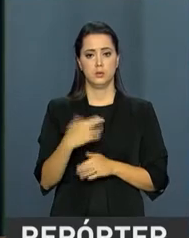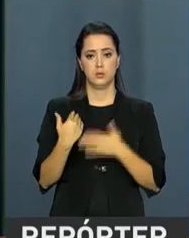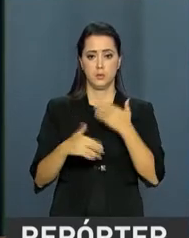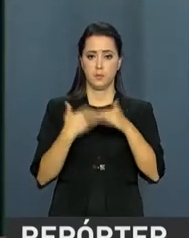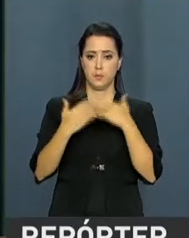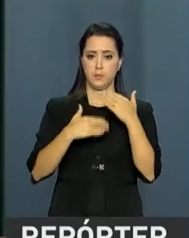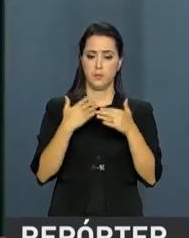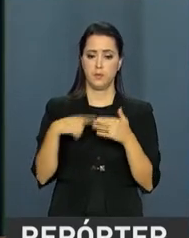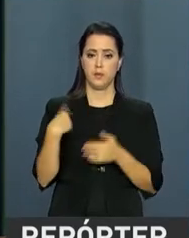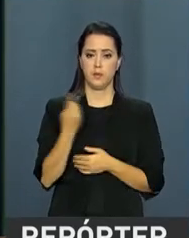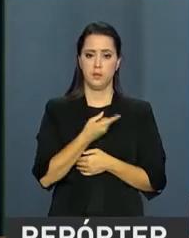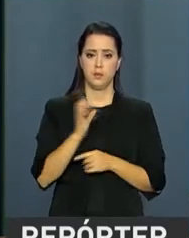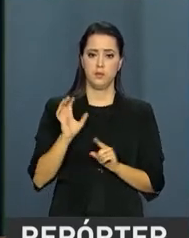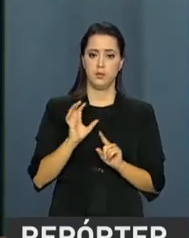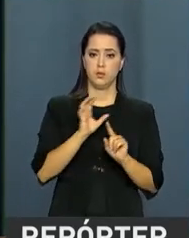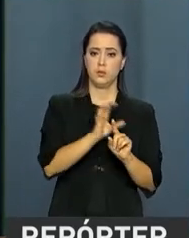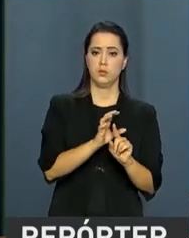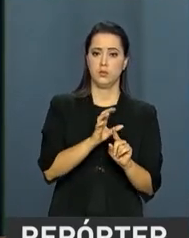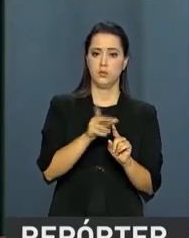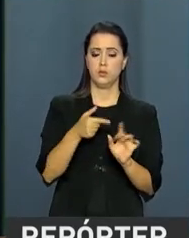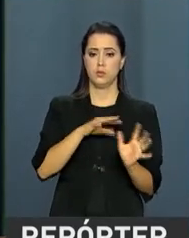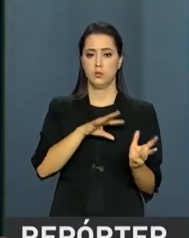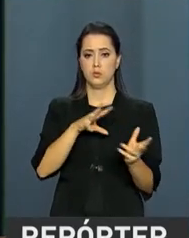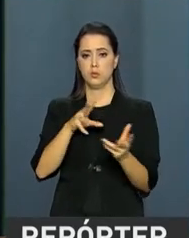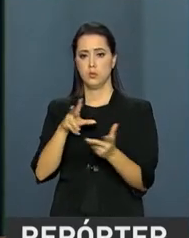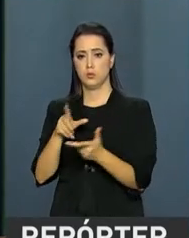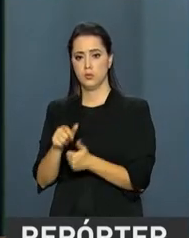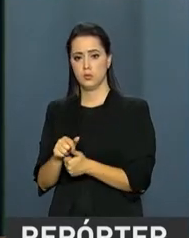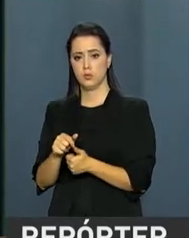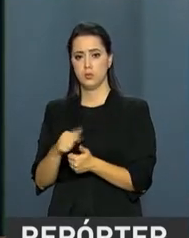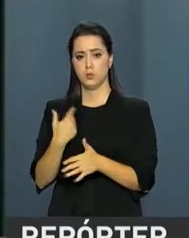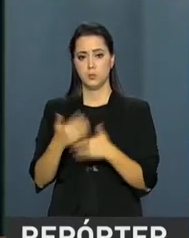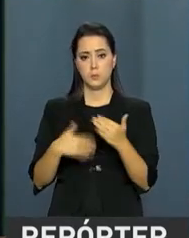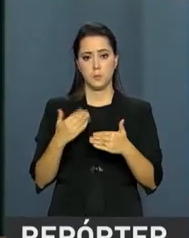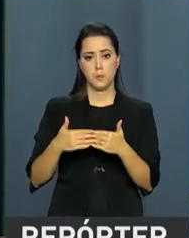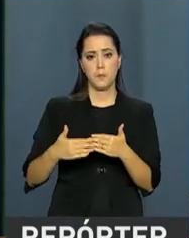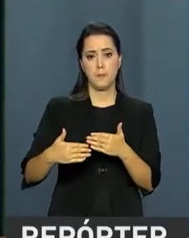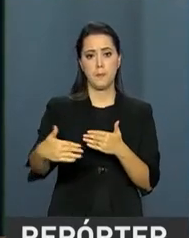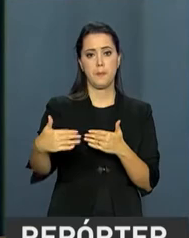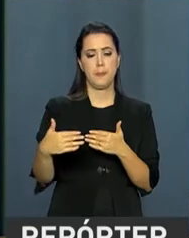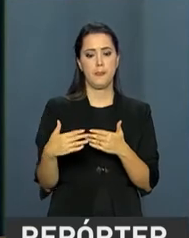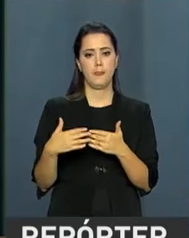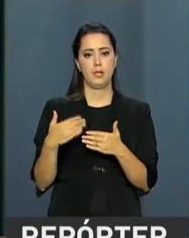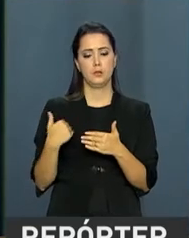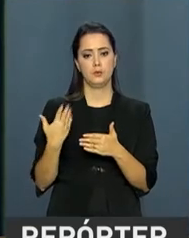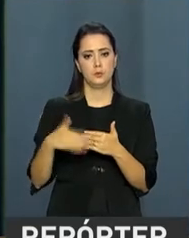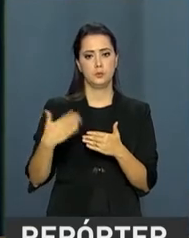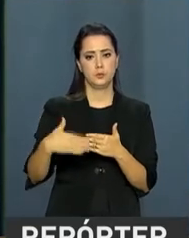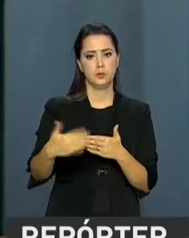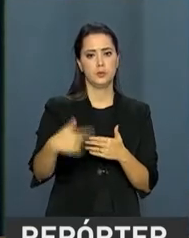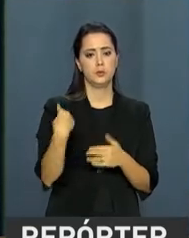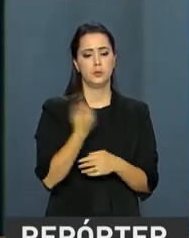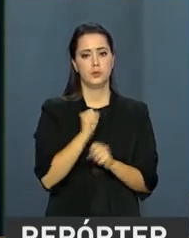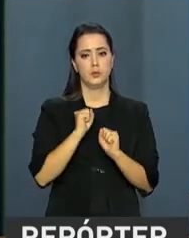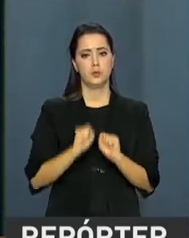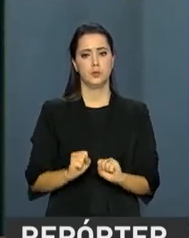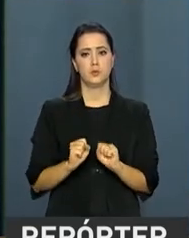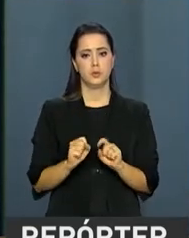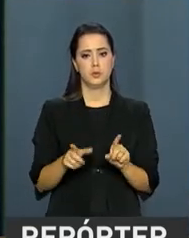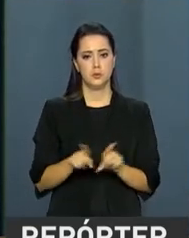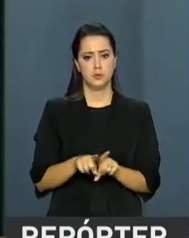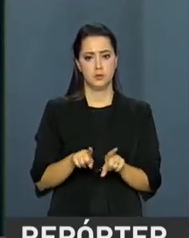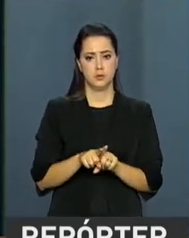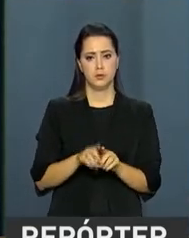de nossa influência externa da projeção do nosso poder e